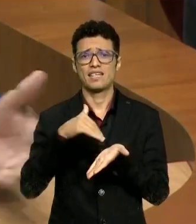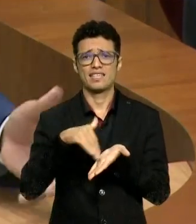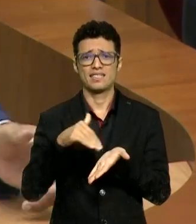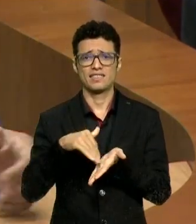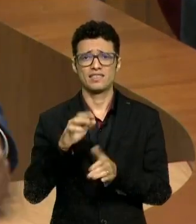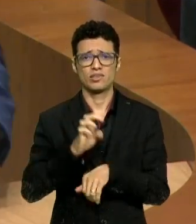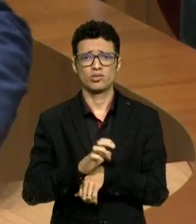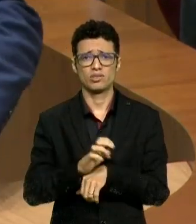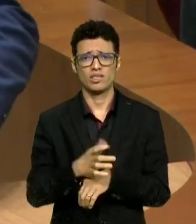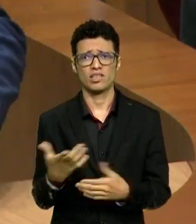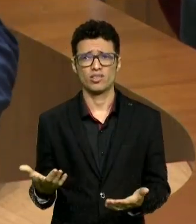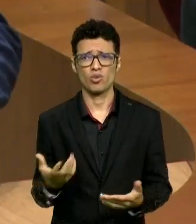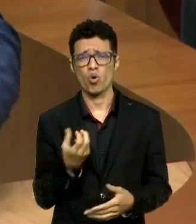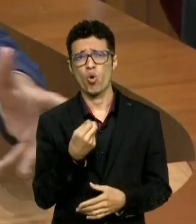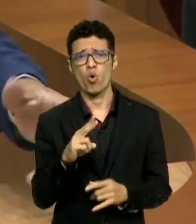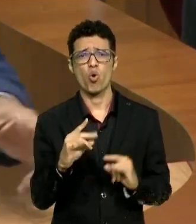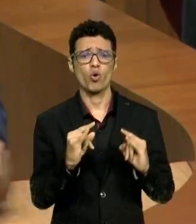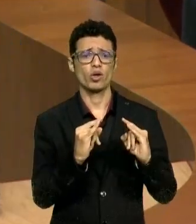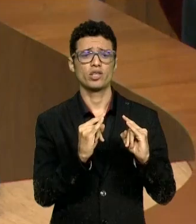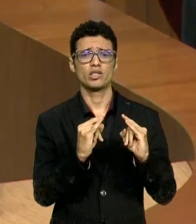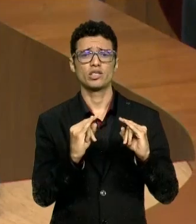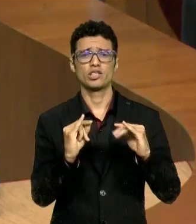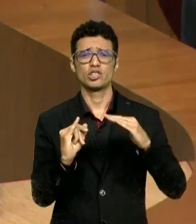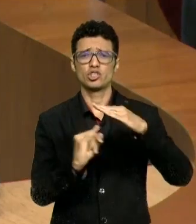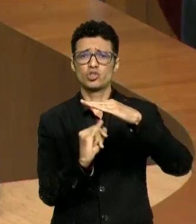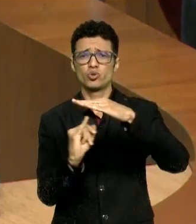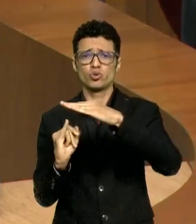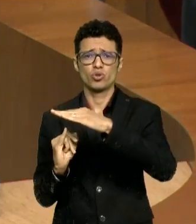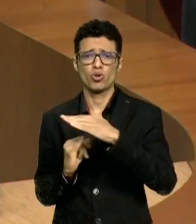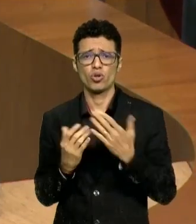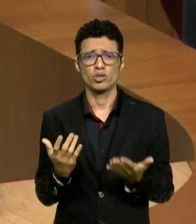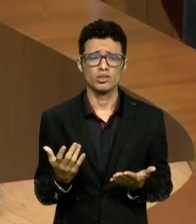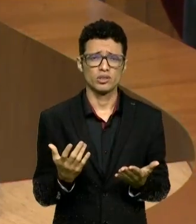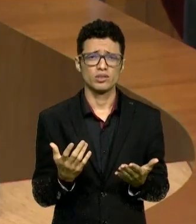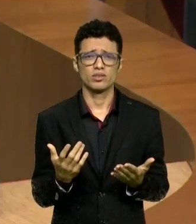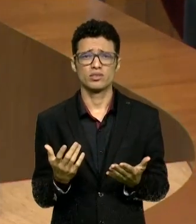Ou instituições, fundações,